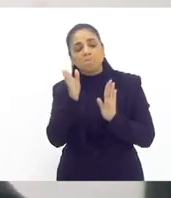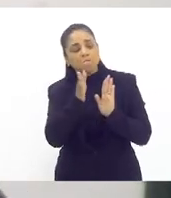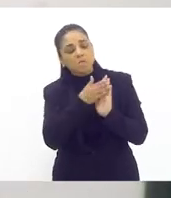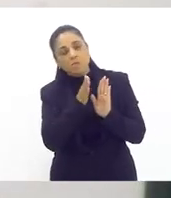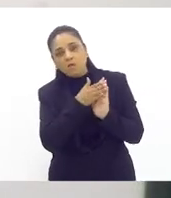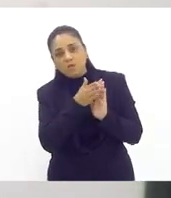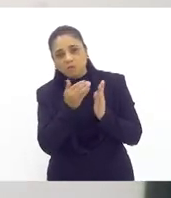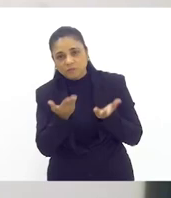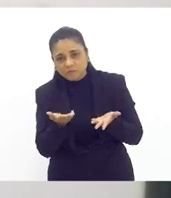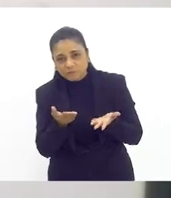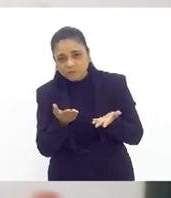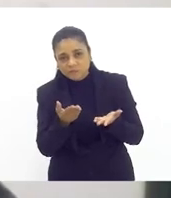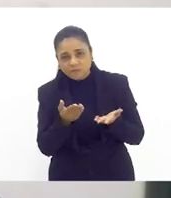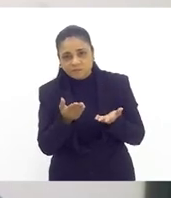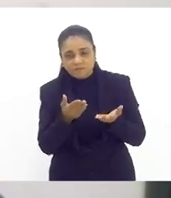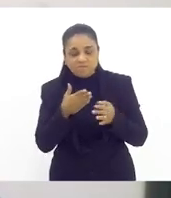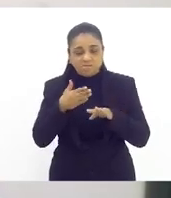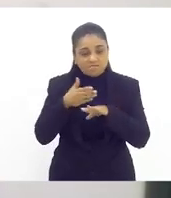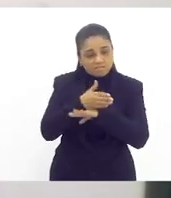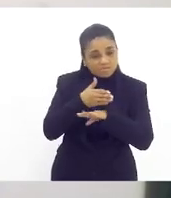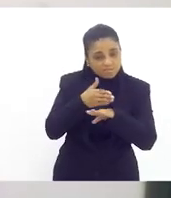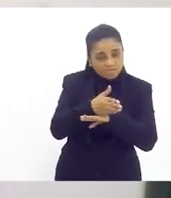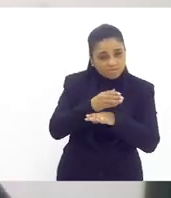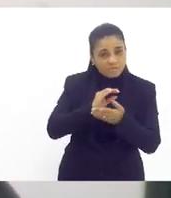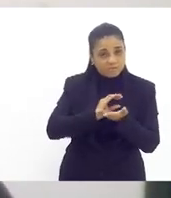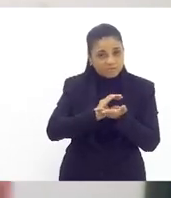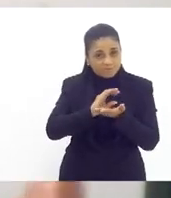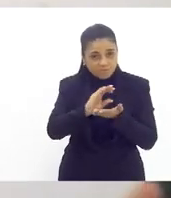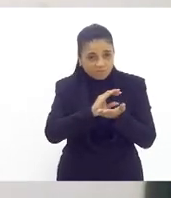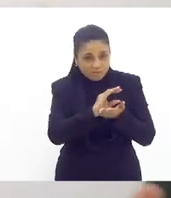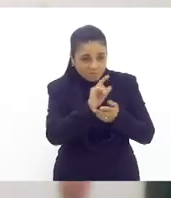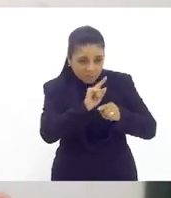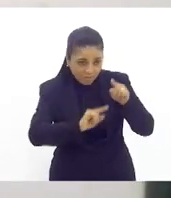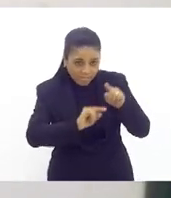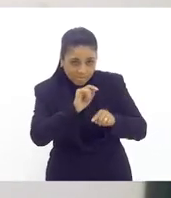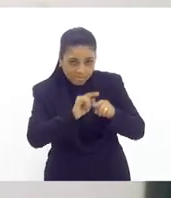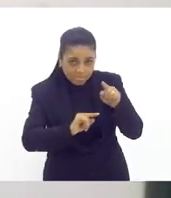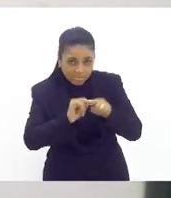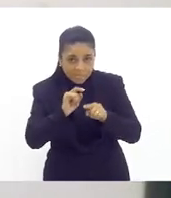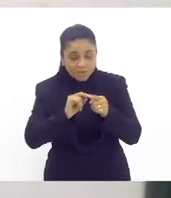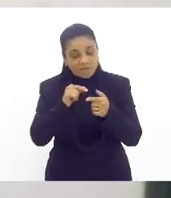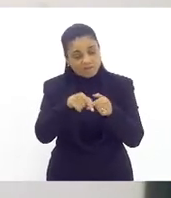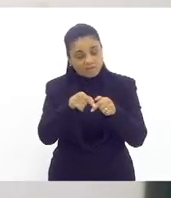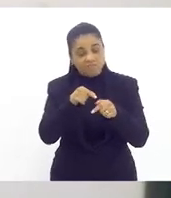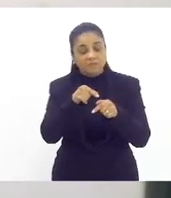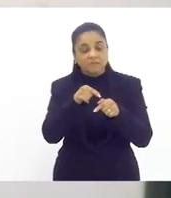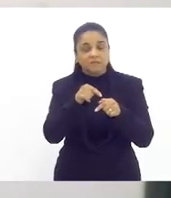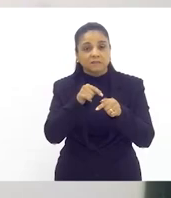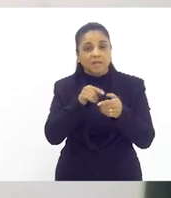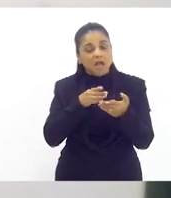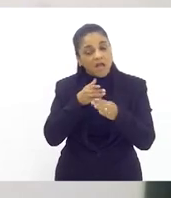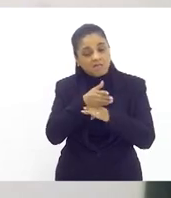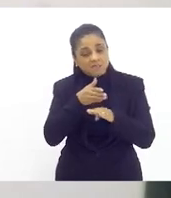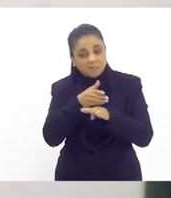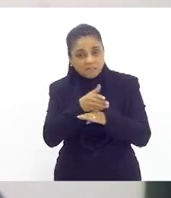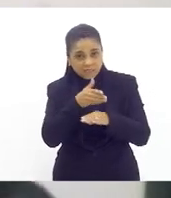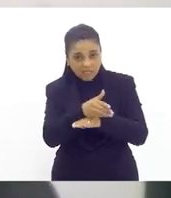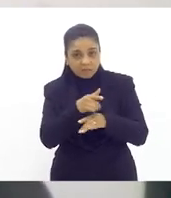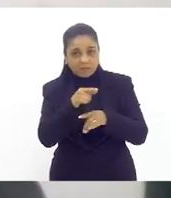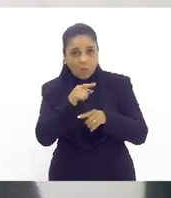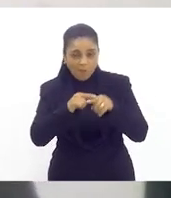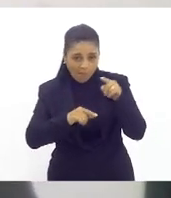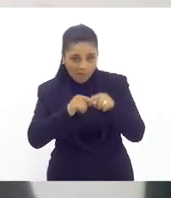a Tá acessando esses recursos claro que eu tô aqui no Rio de Janeiro em